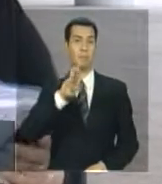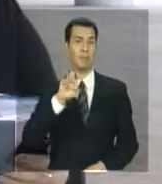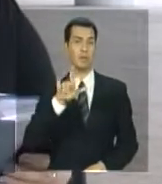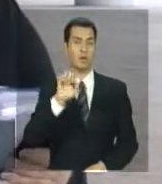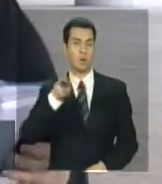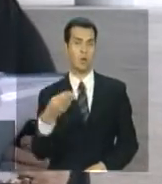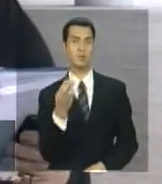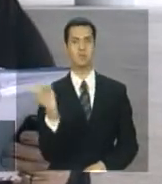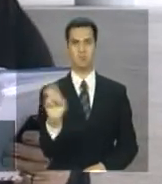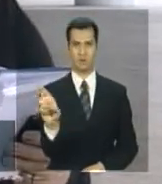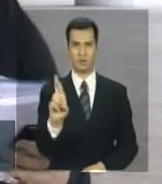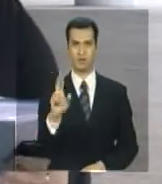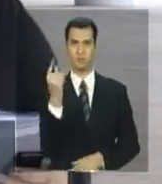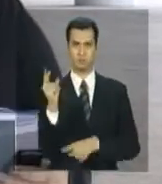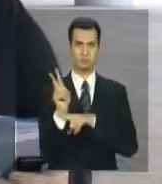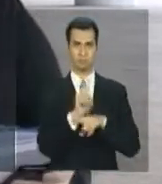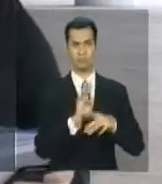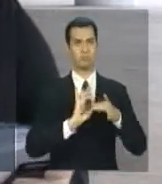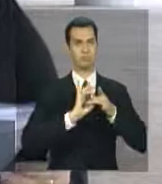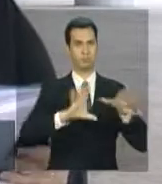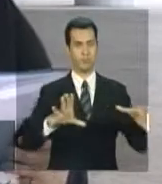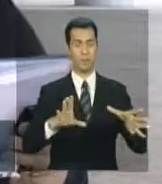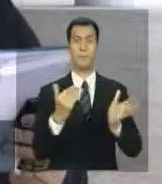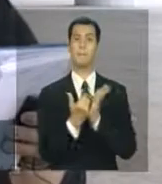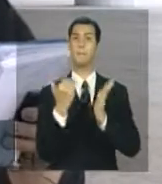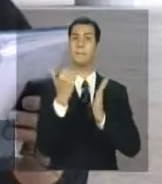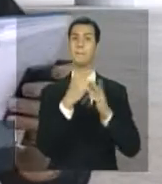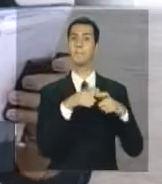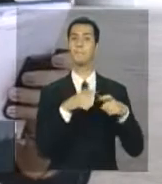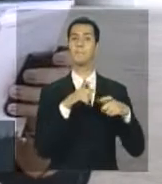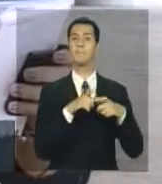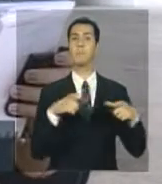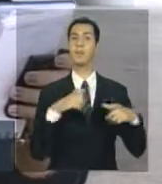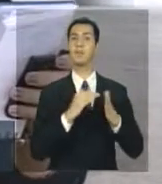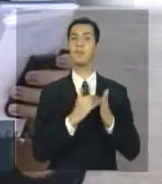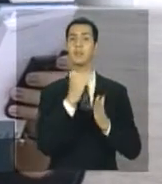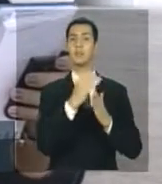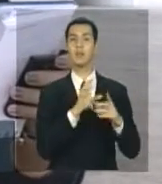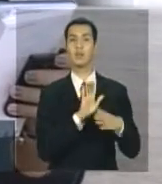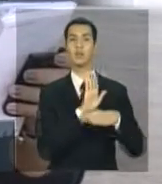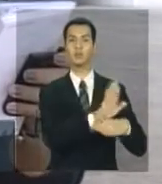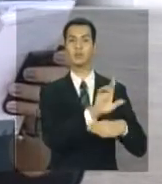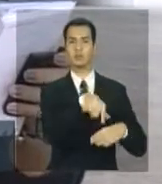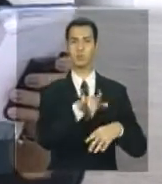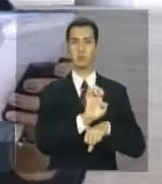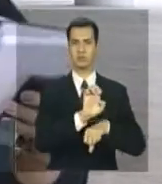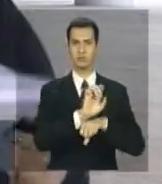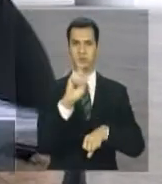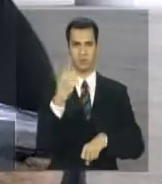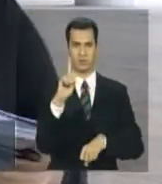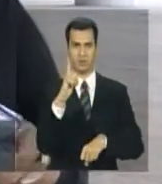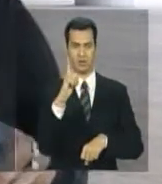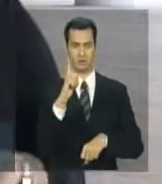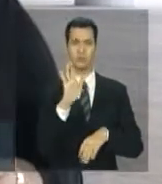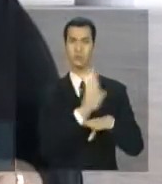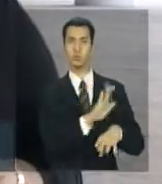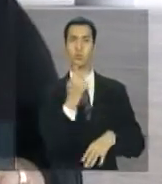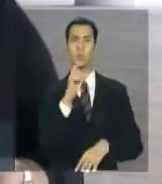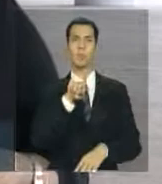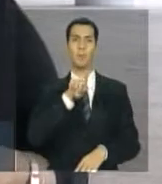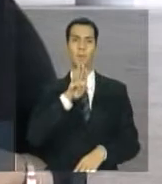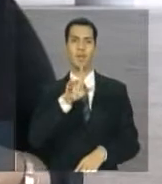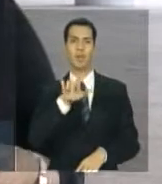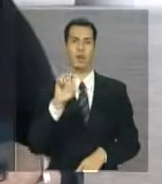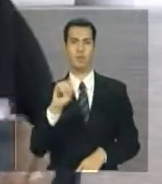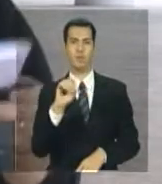A maior parte da concessão de crédito fiscal foi para o estado de Goiás, 1 bilhão e 450 milhões de reais, que de acordo com o